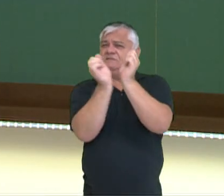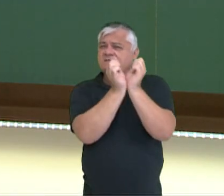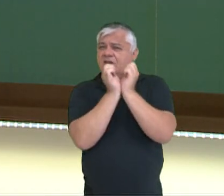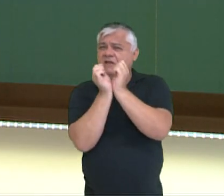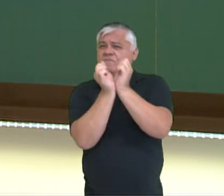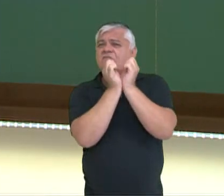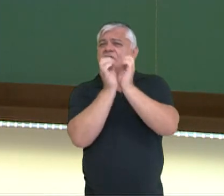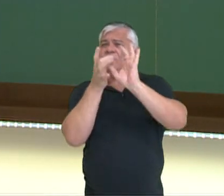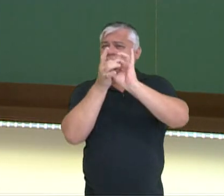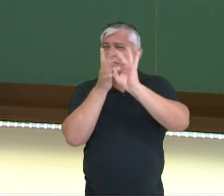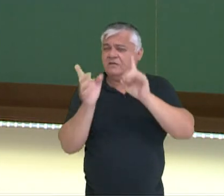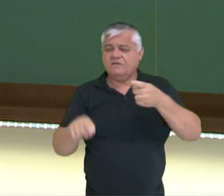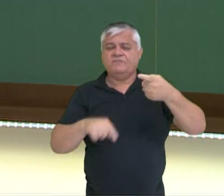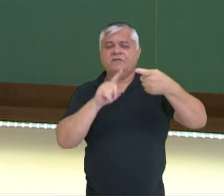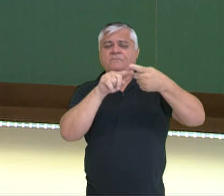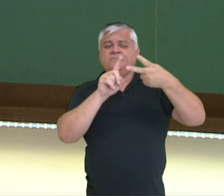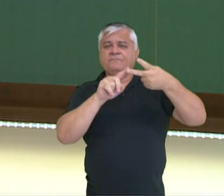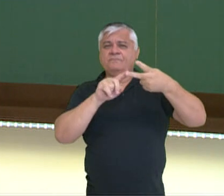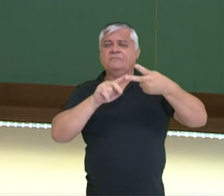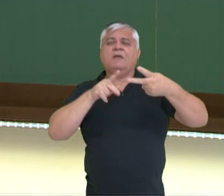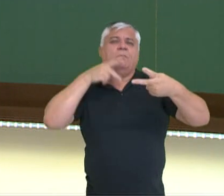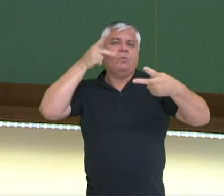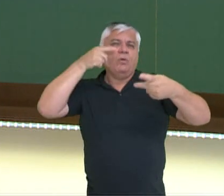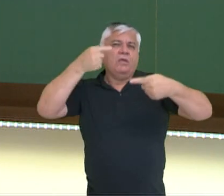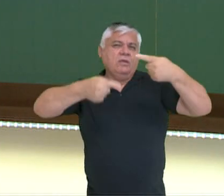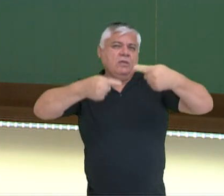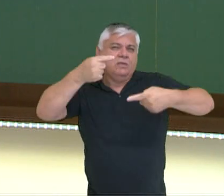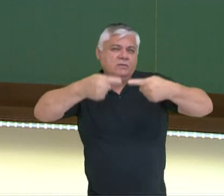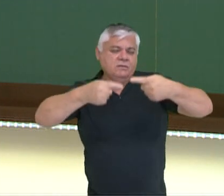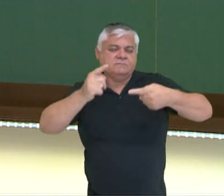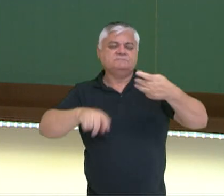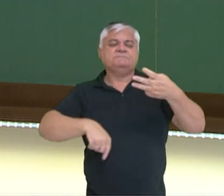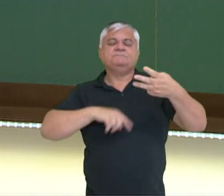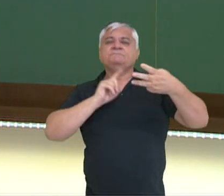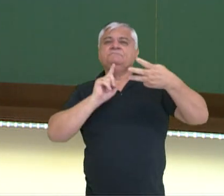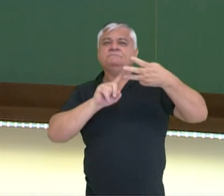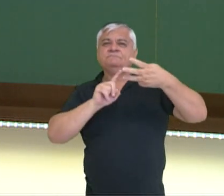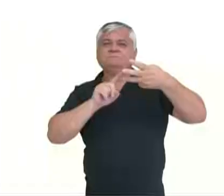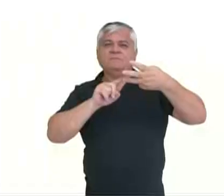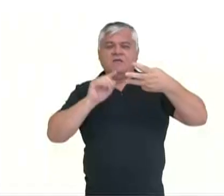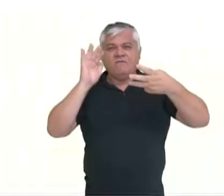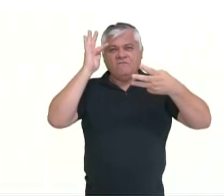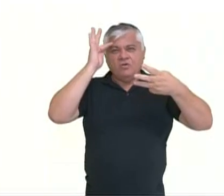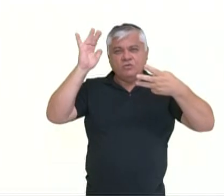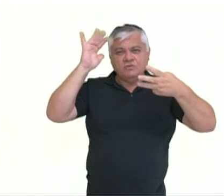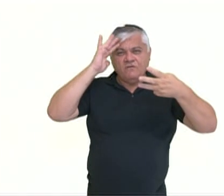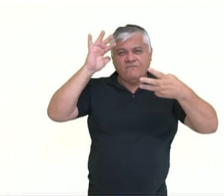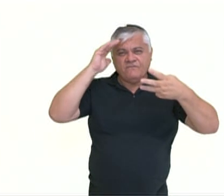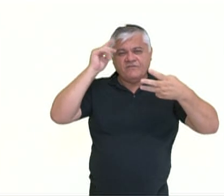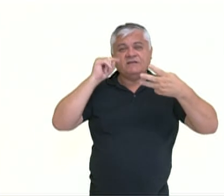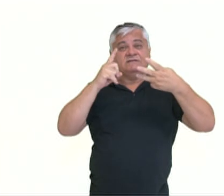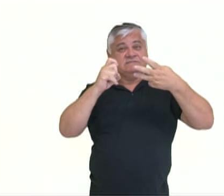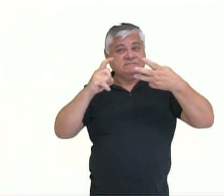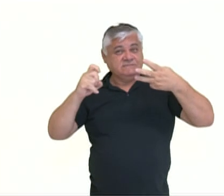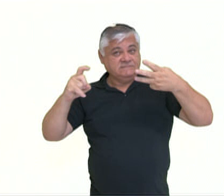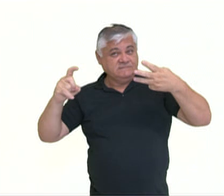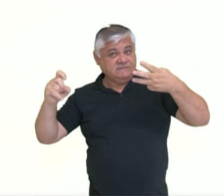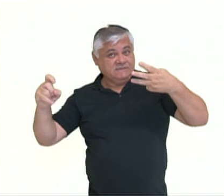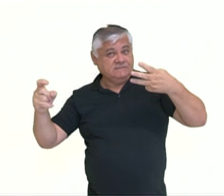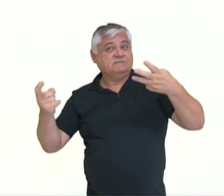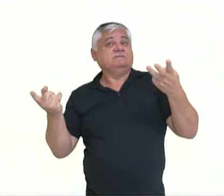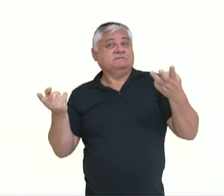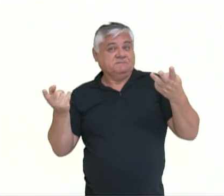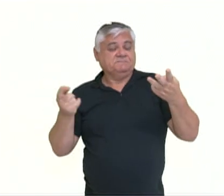abolição, política, monarquia e república, filosofia e ciência, humanitismo